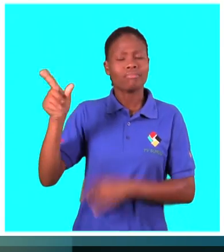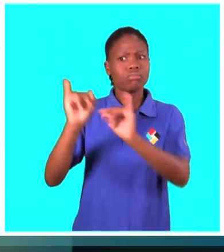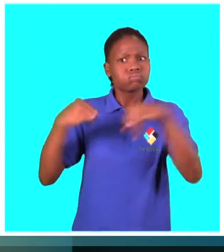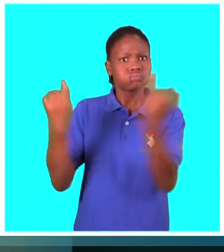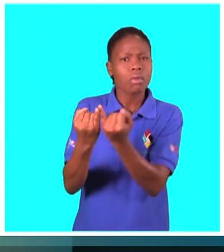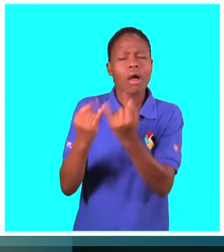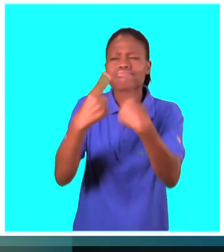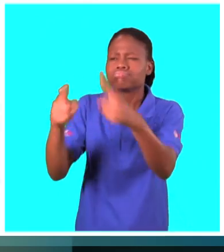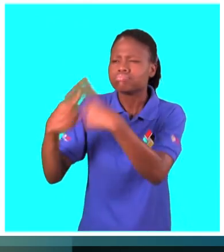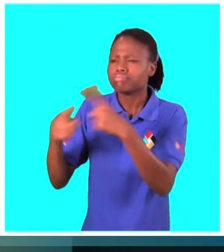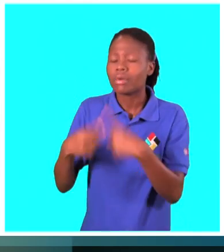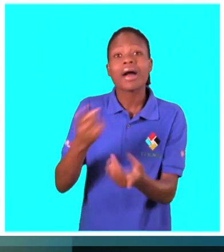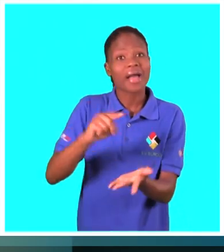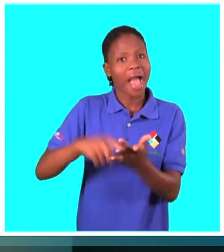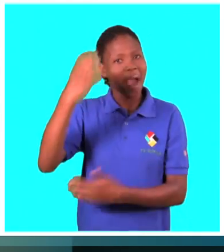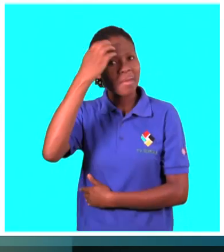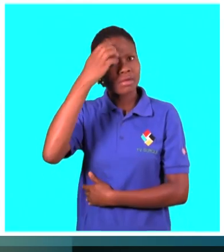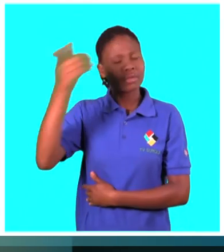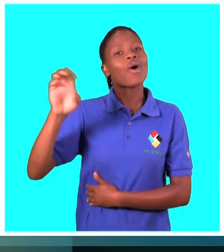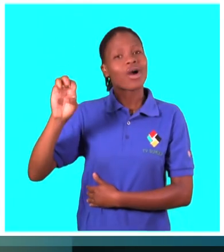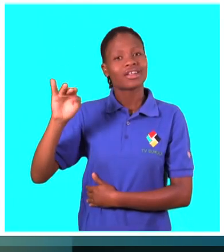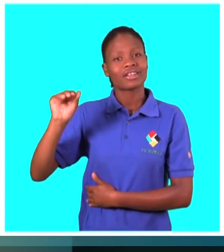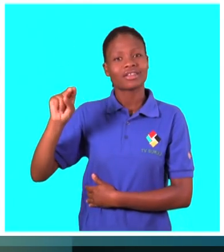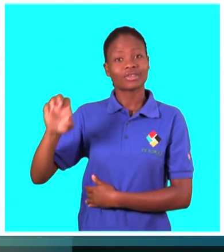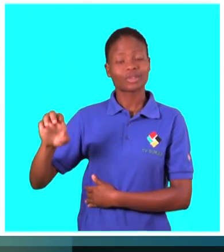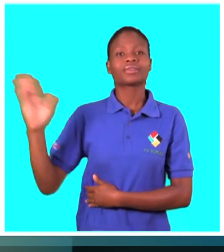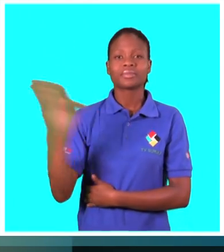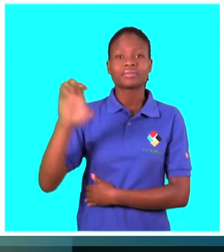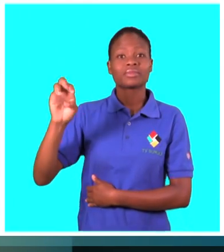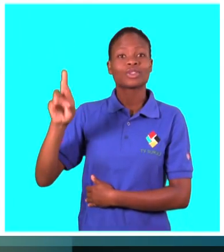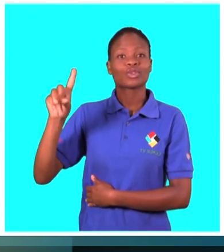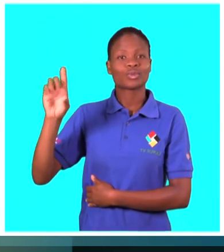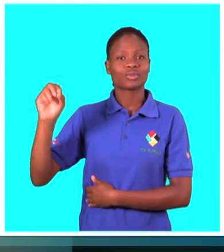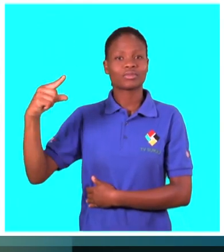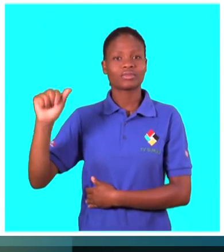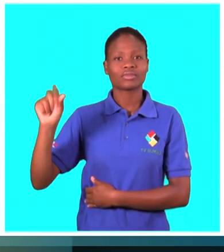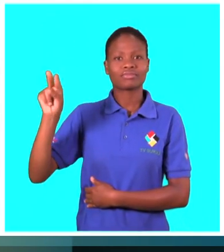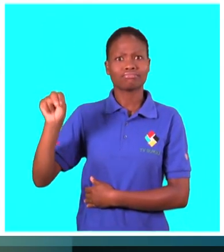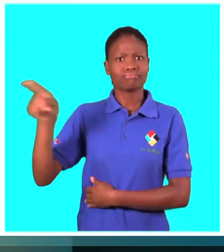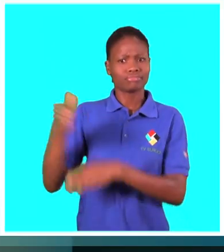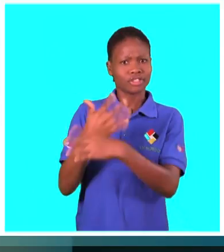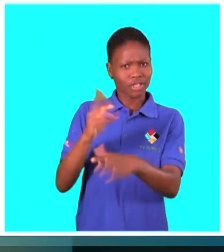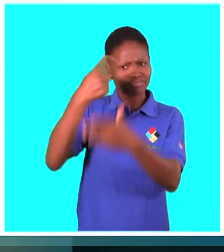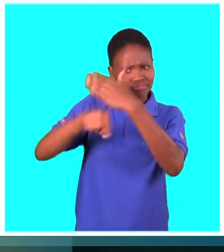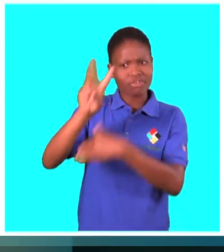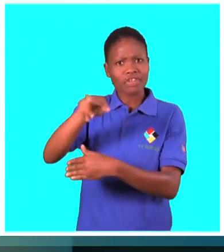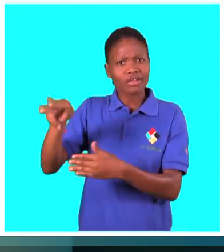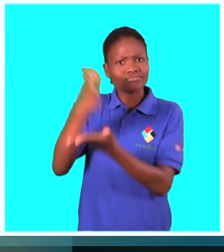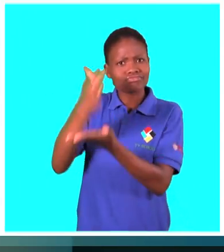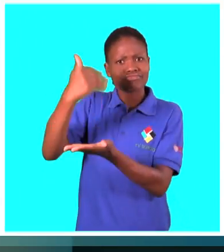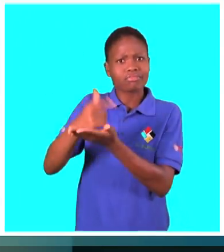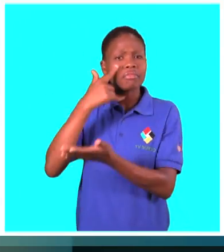Antes de realizar essa oferta, Emil Erdogan realizou uma visita de cortesia ao gabinete da primeira-dama de Moçambique,